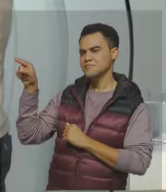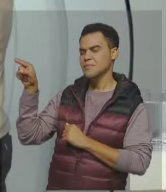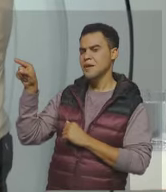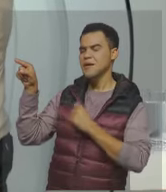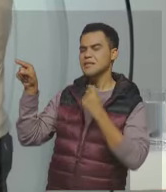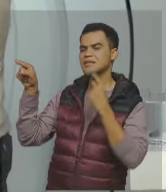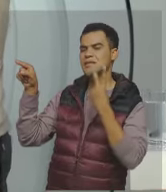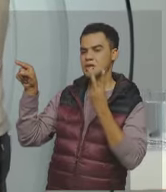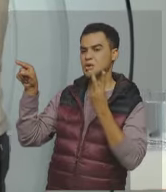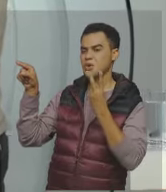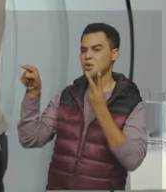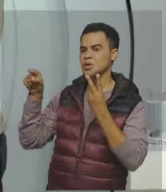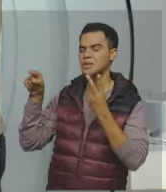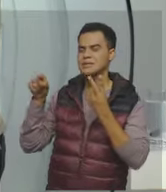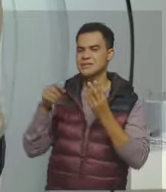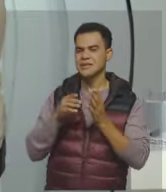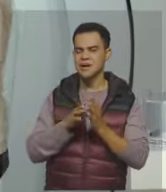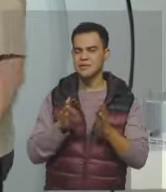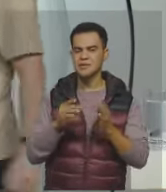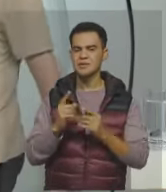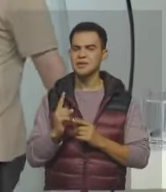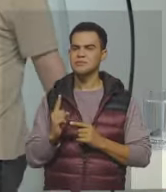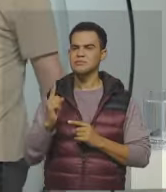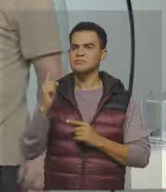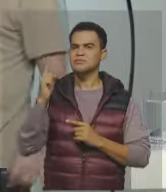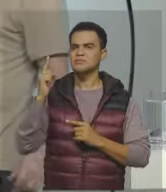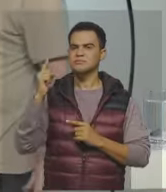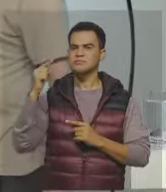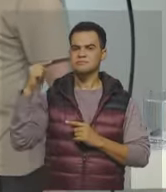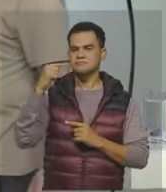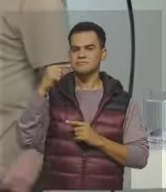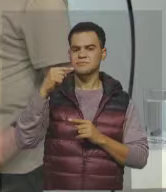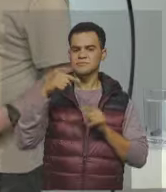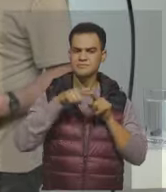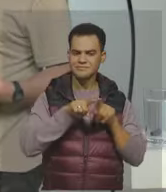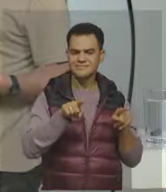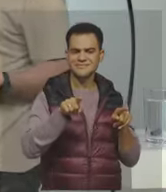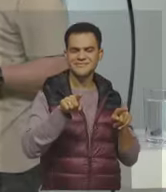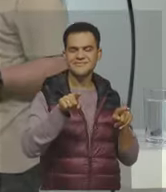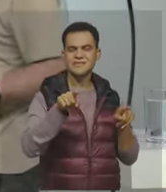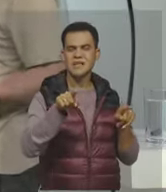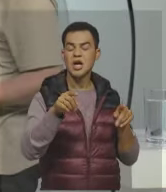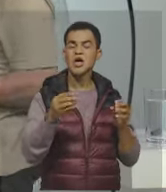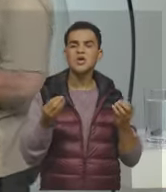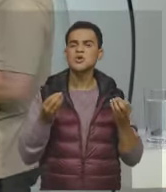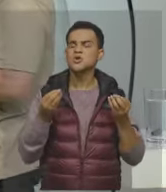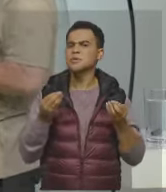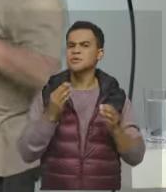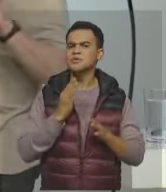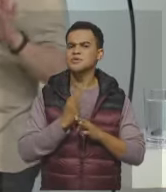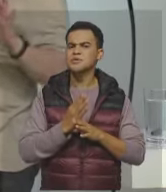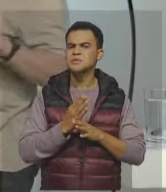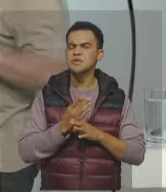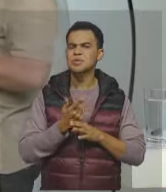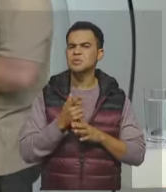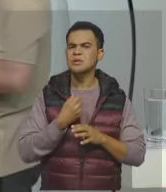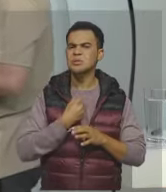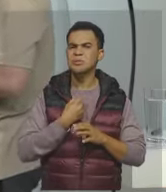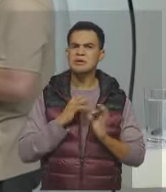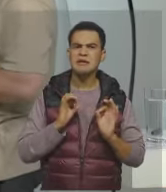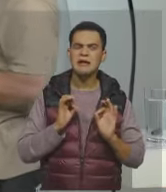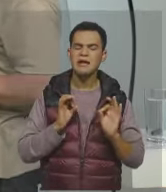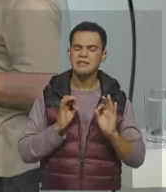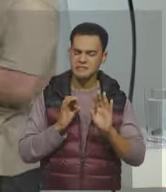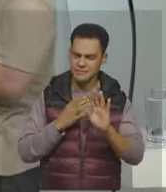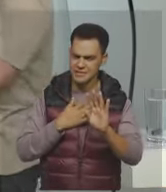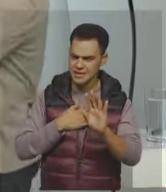né? Ah, professor, mas aí como é que eu vou fazer para determinar essa corrente? Jesus, não tem valor nenhum aqui. Calma, sem